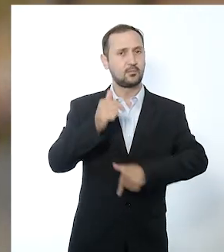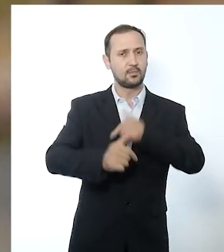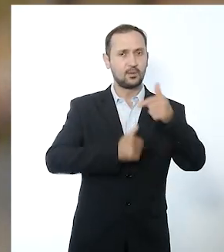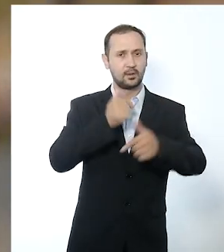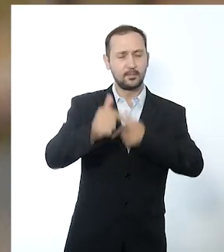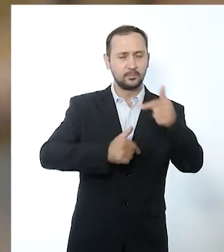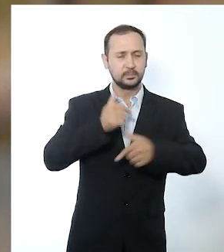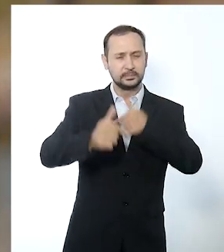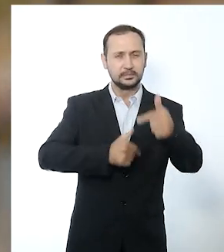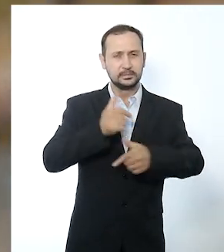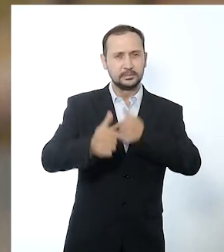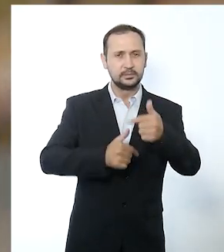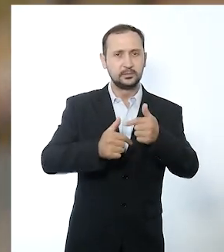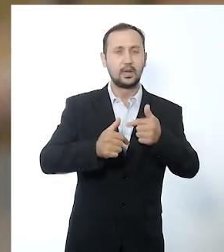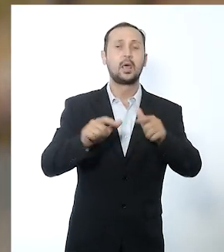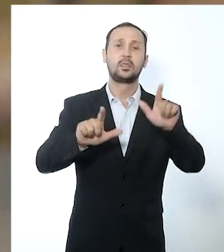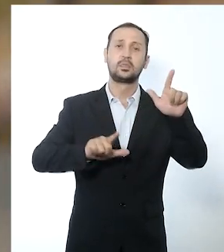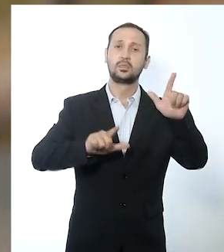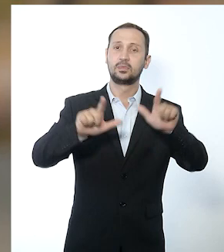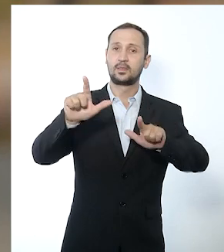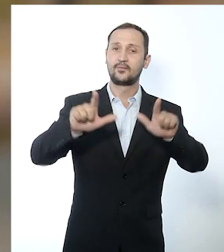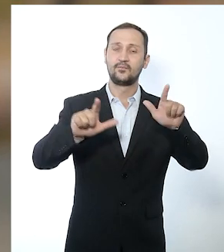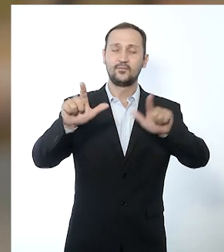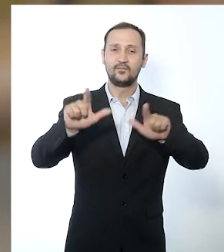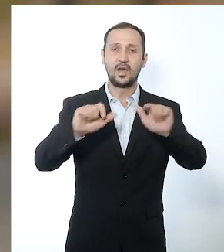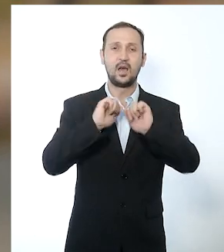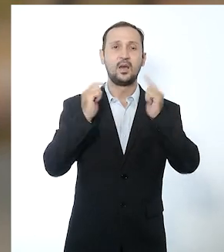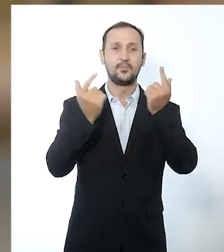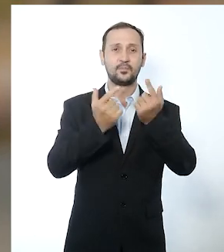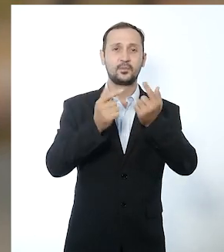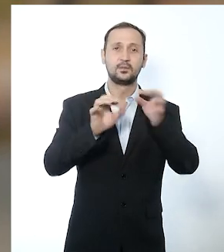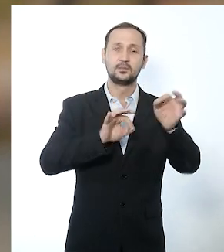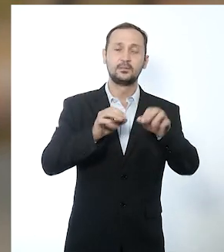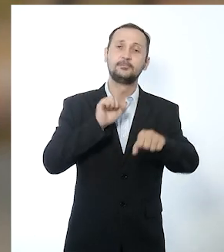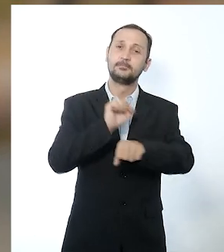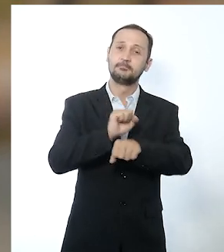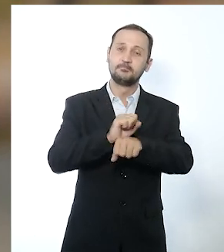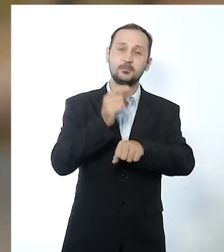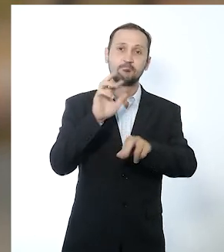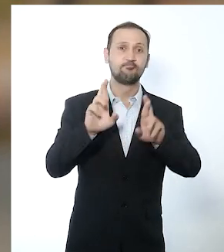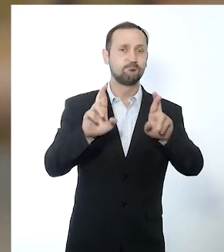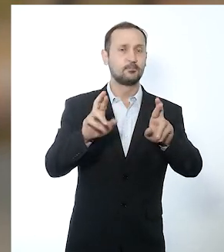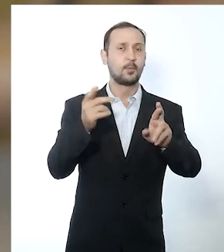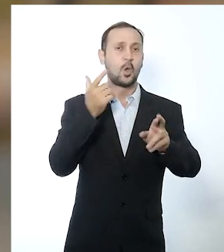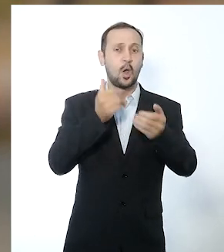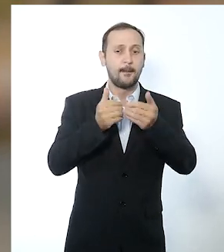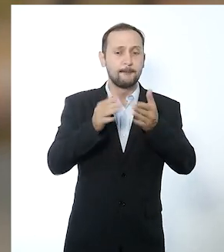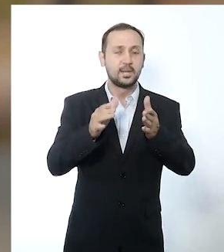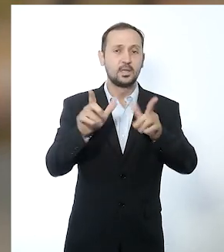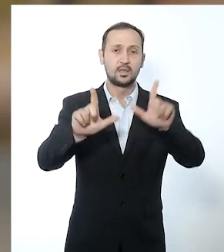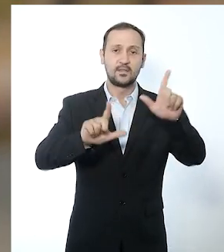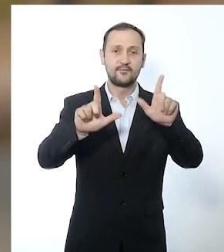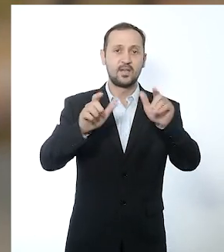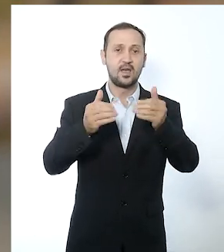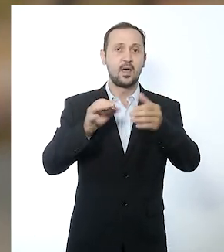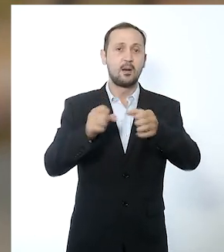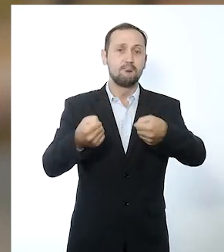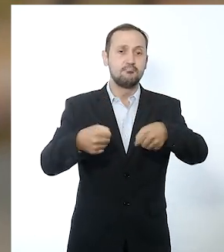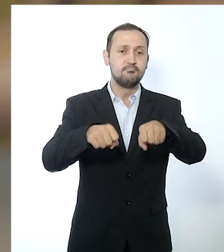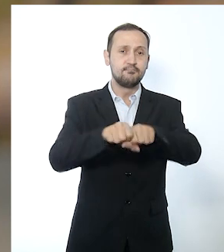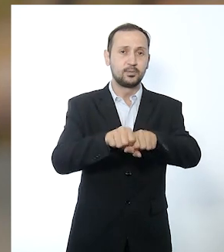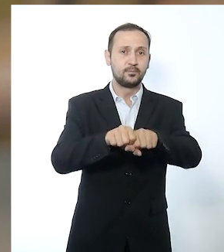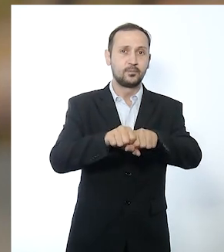Trabalhando em pleno vapor, a TV Assembleia se prepara para o canal aberto, que vai operar em alta